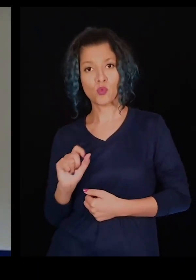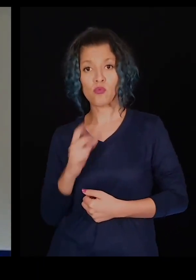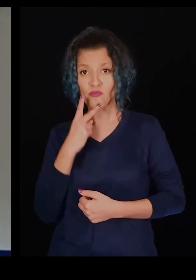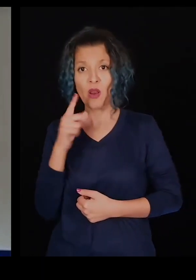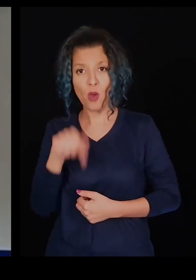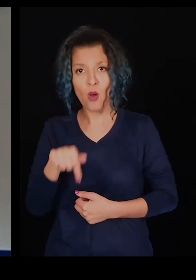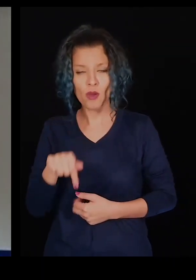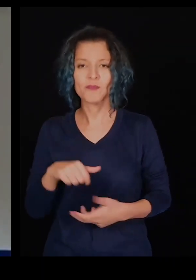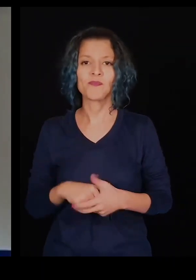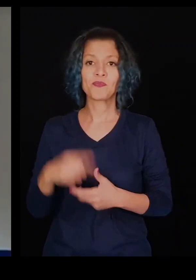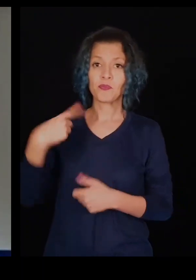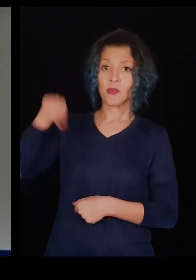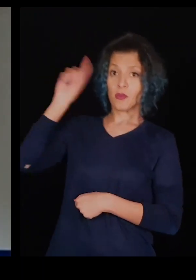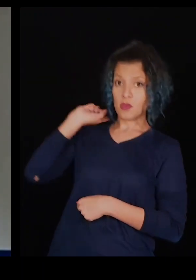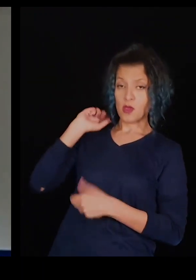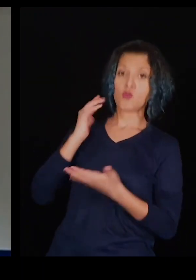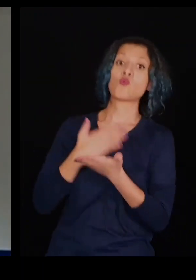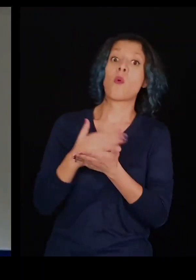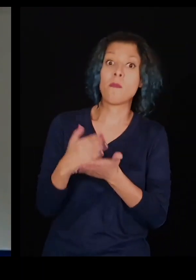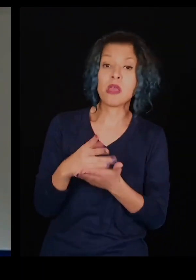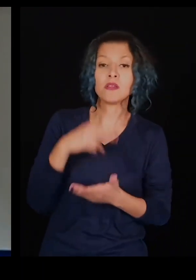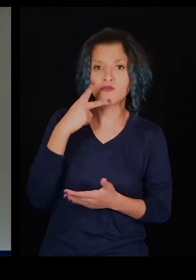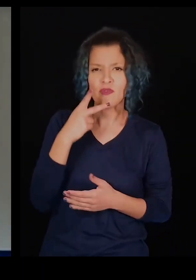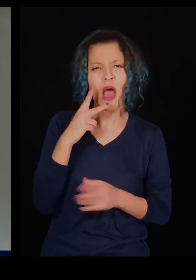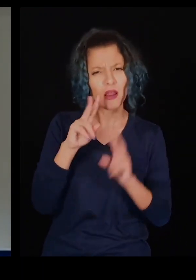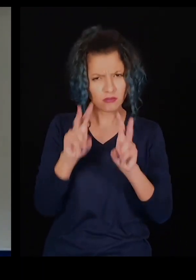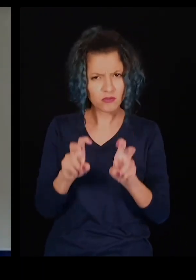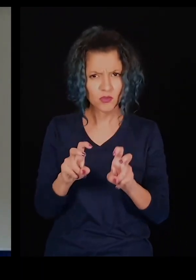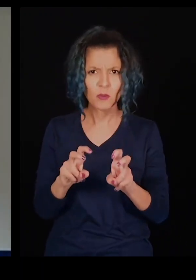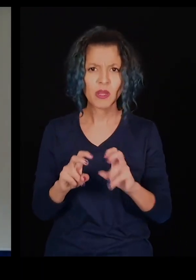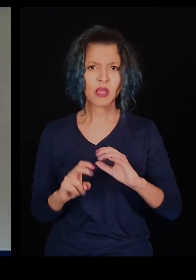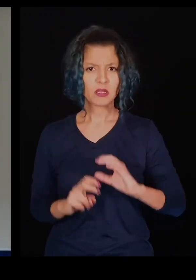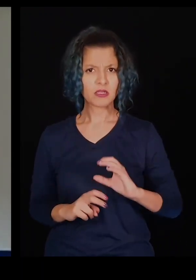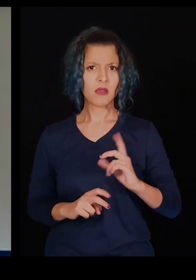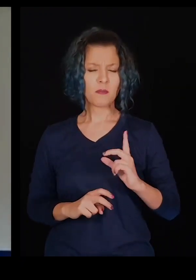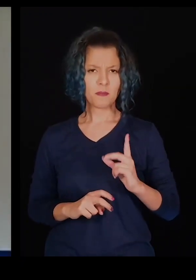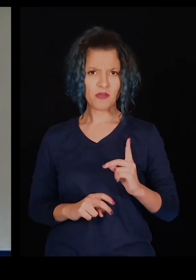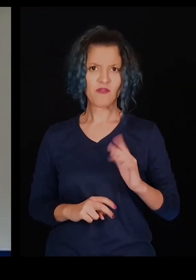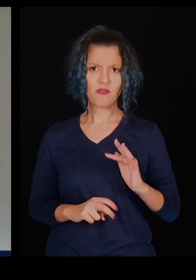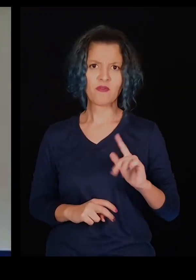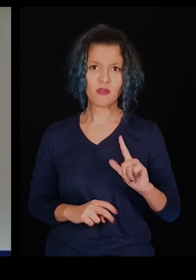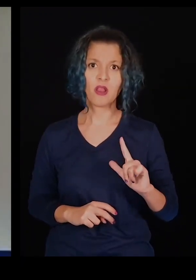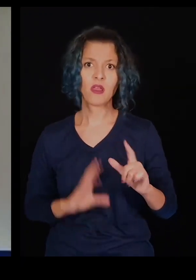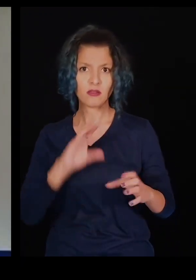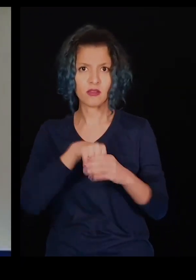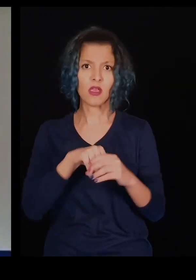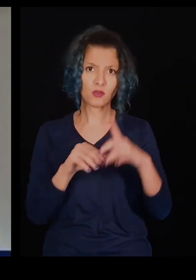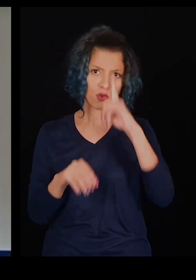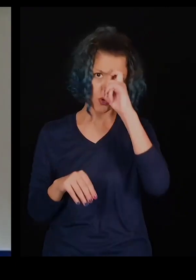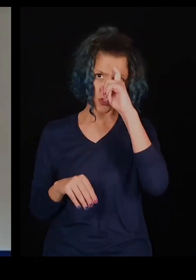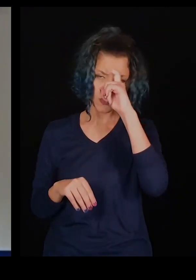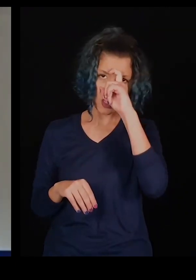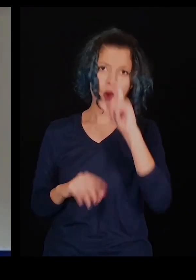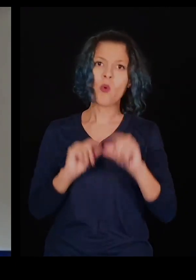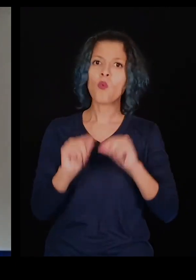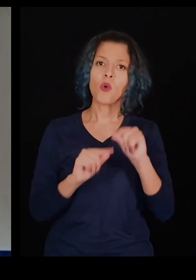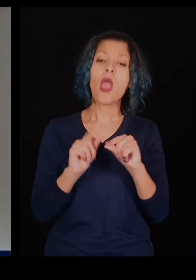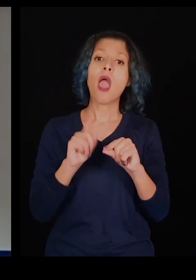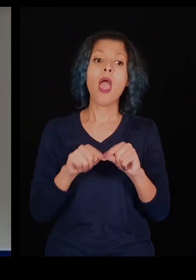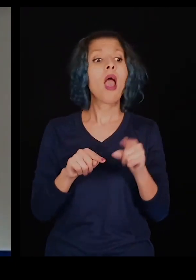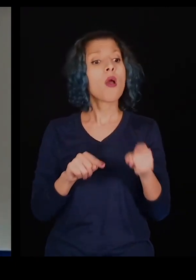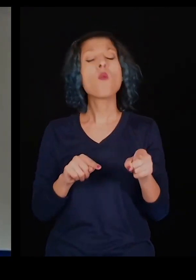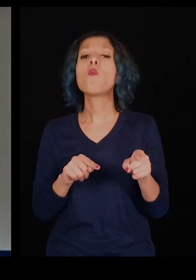da nossa fala da questão da CPFL nos hospitais, é um exemplo típico de valor compartilhado. Por